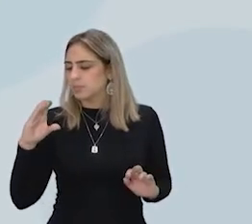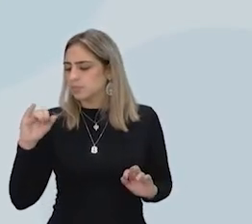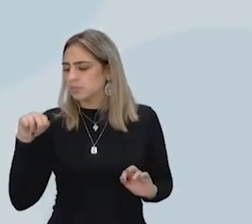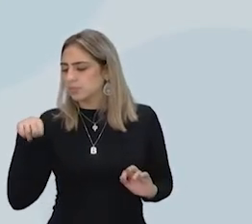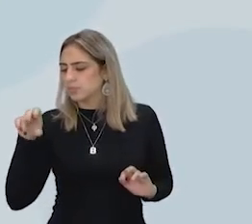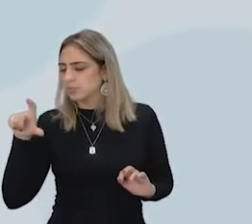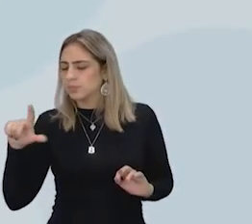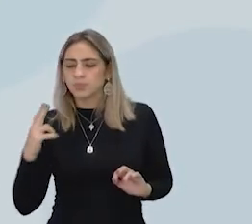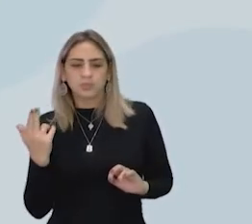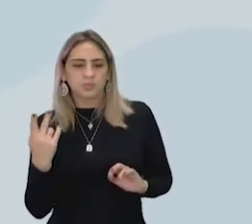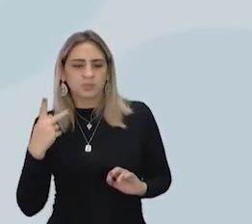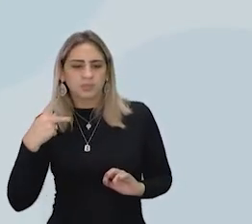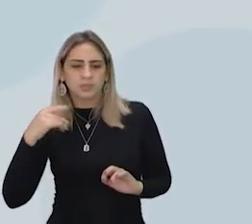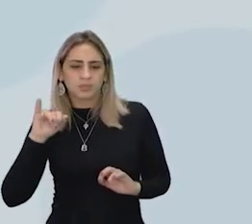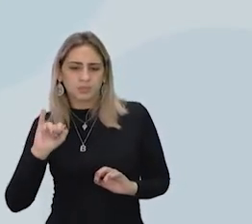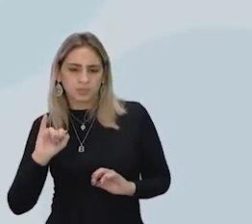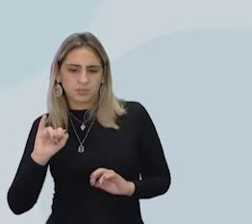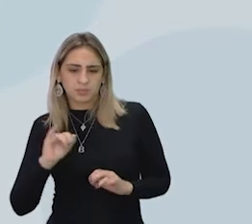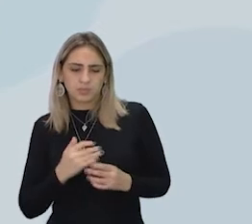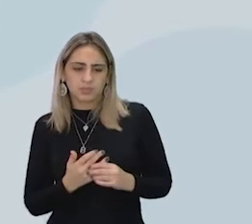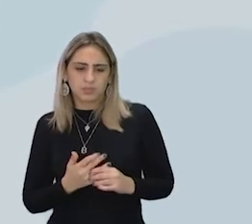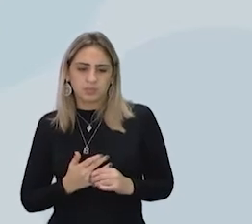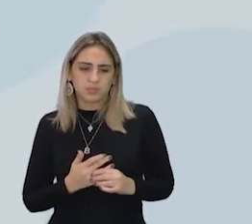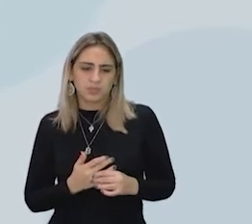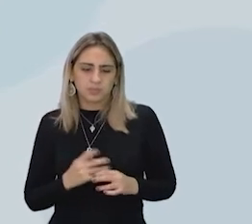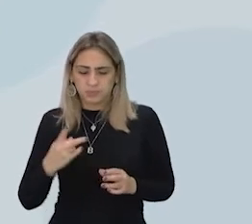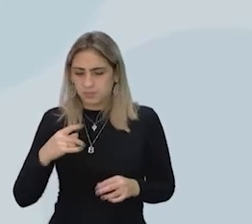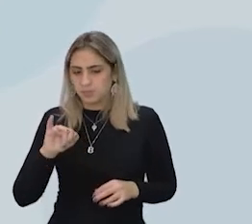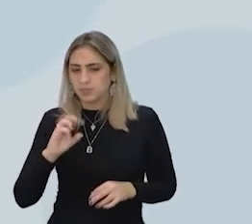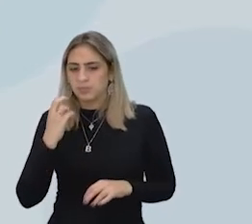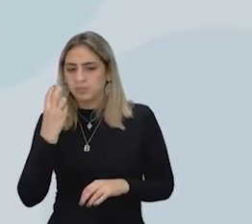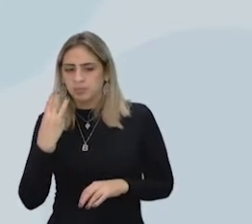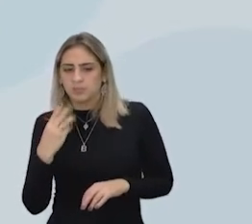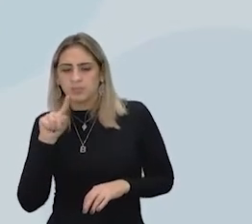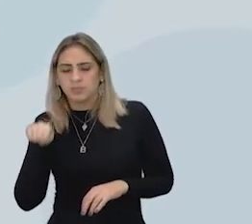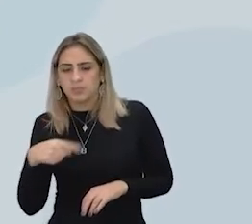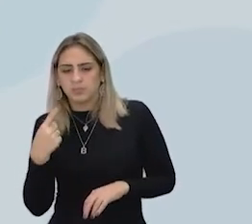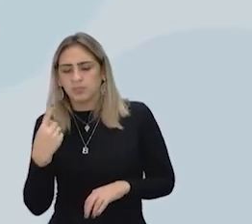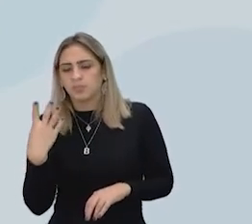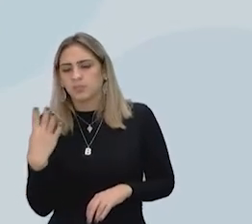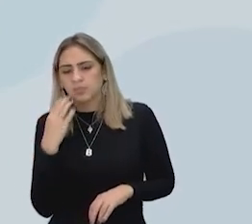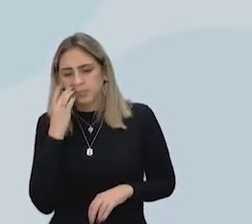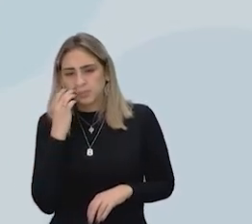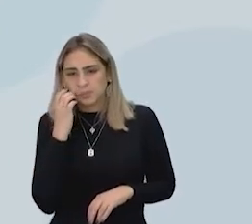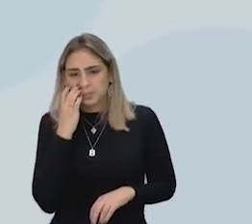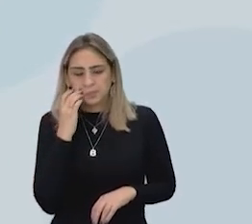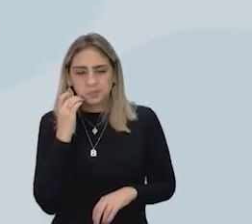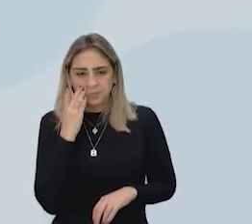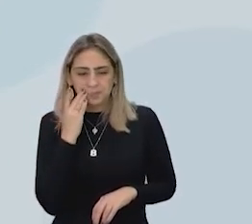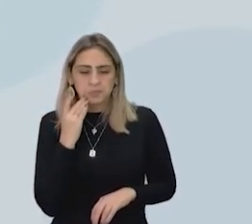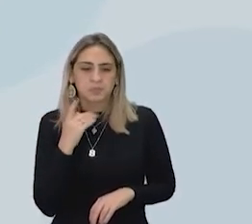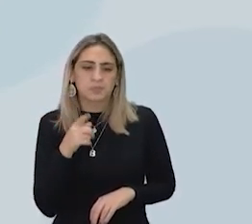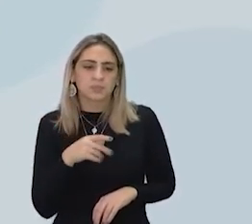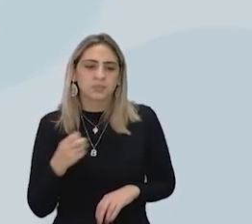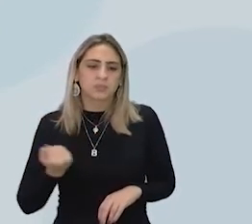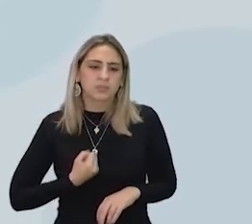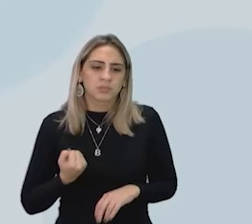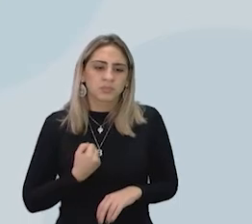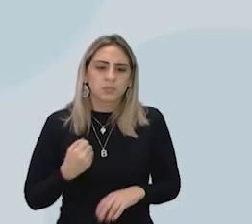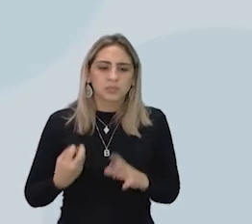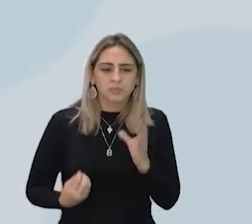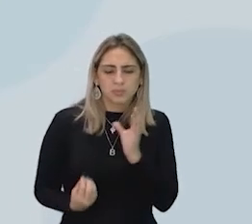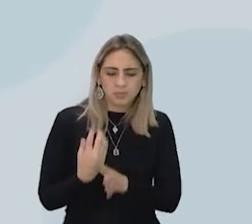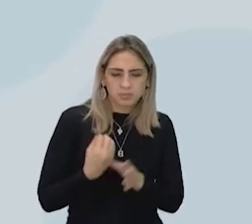π, né? O número π não vale 3,14, que é aquele número que aparece quando a gente fala de tamanho de corpos